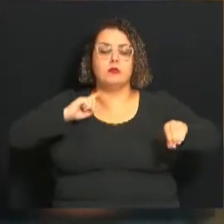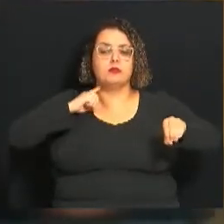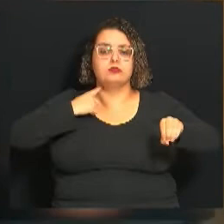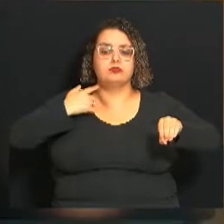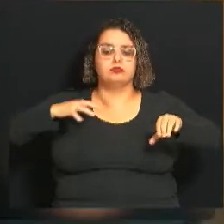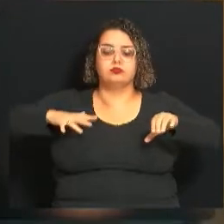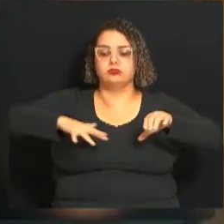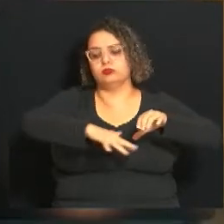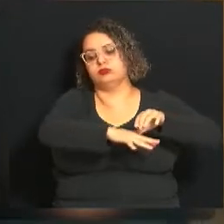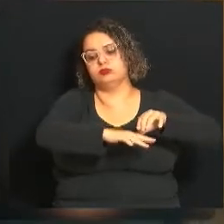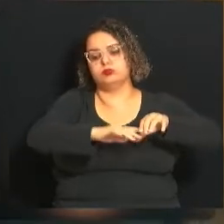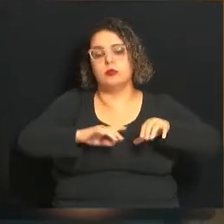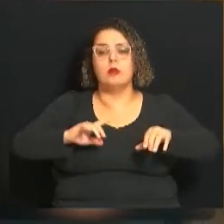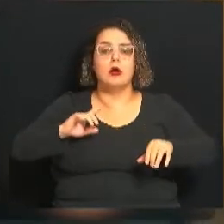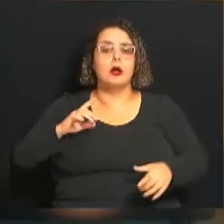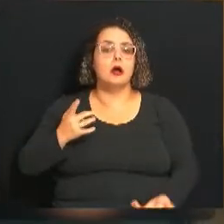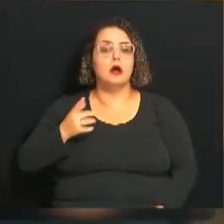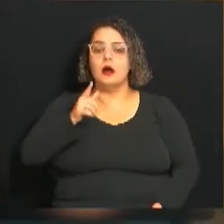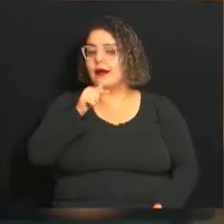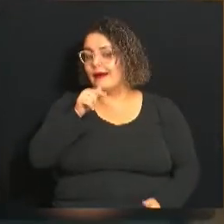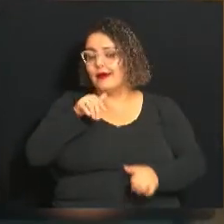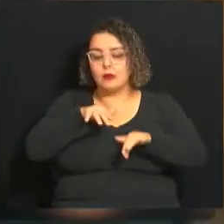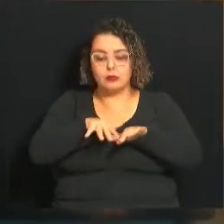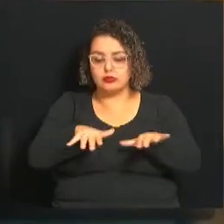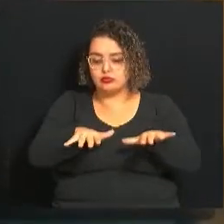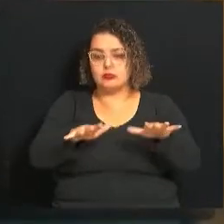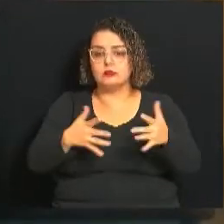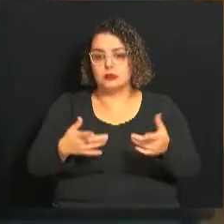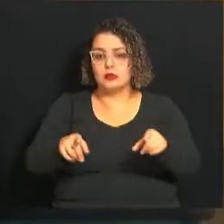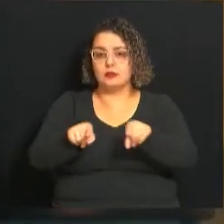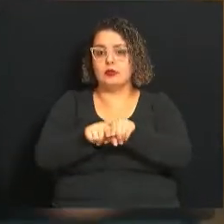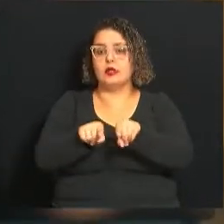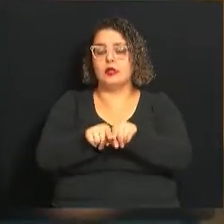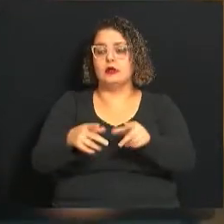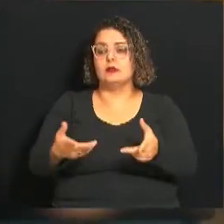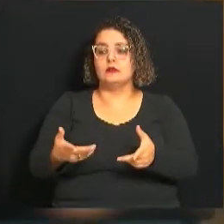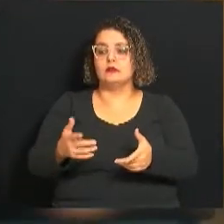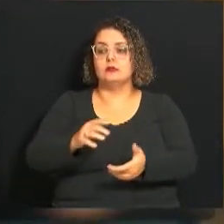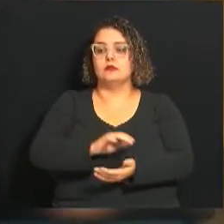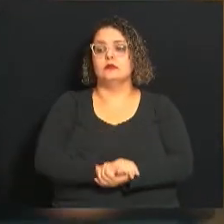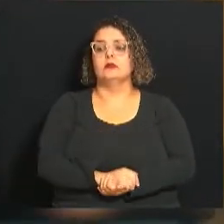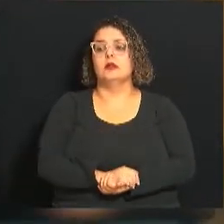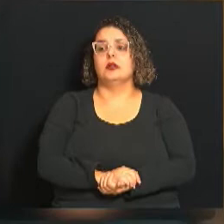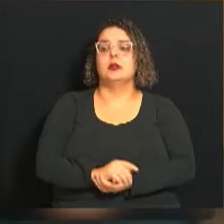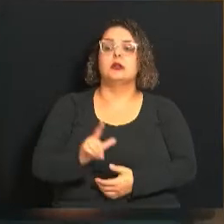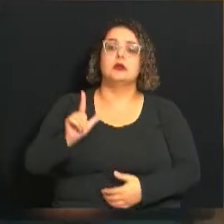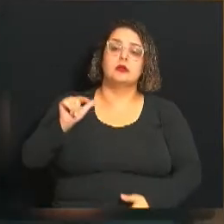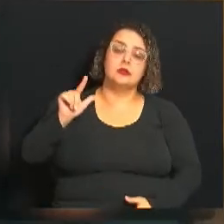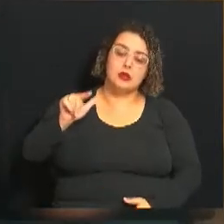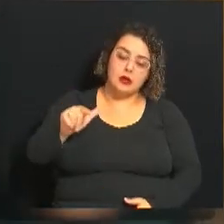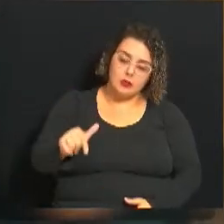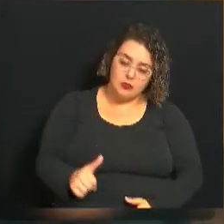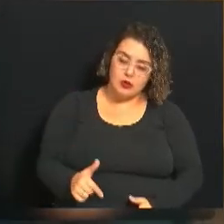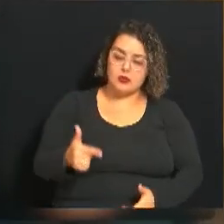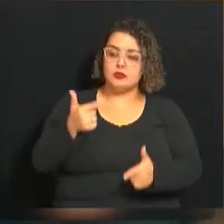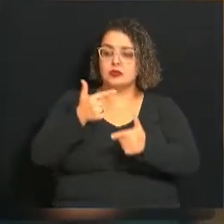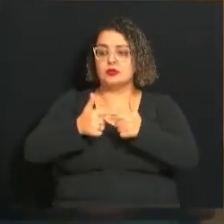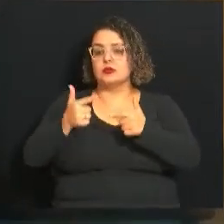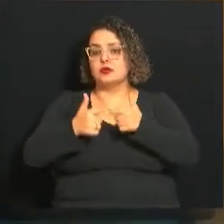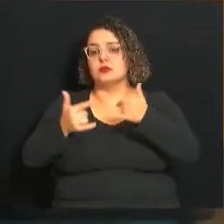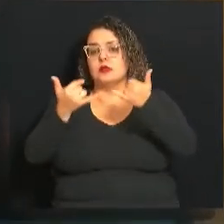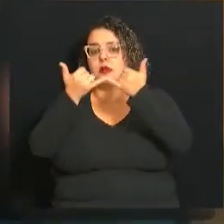água, e, um pouco mais tarde, os problemas com a